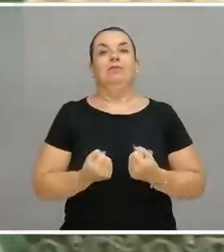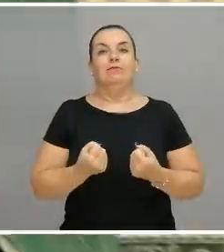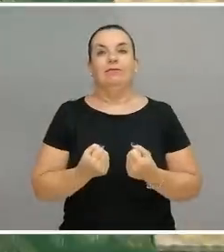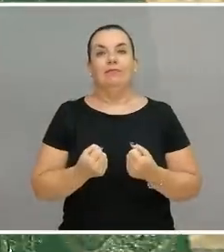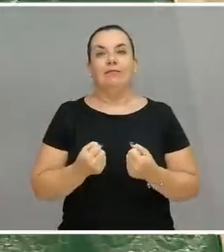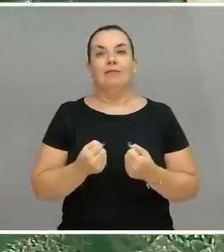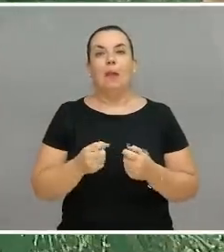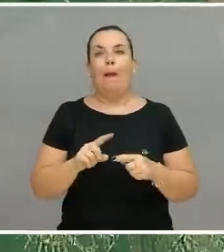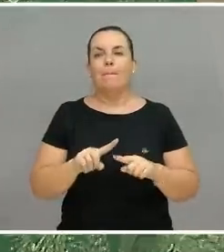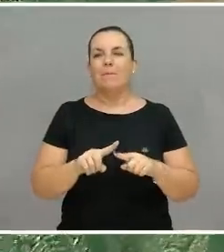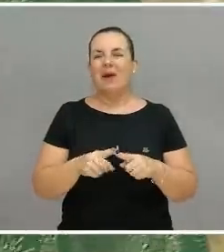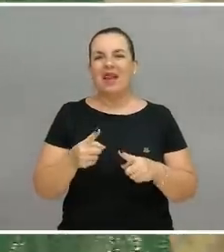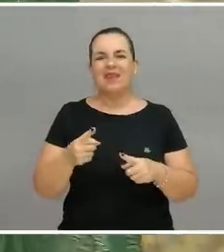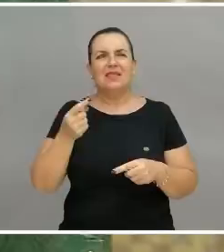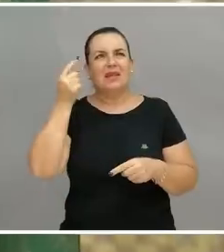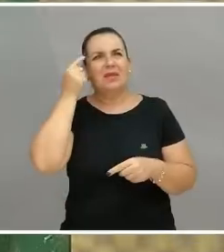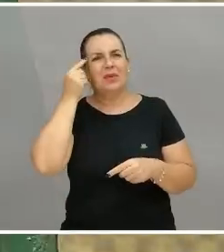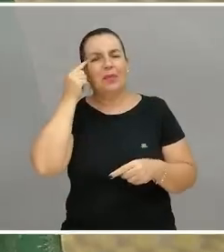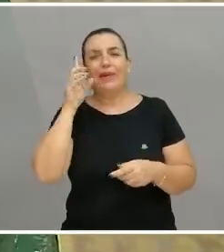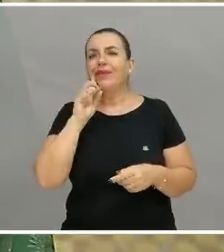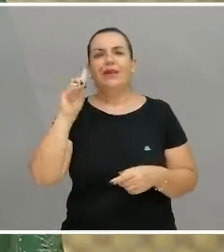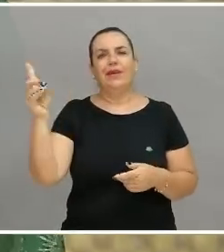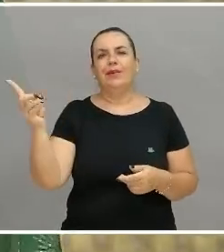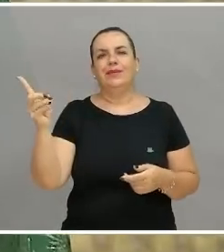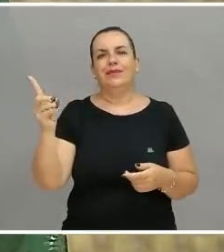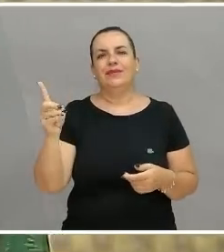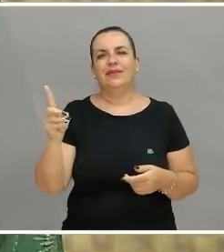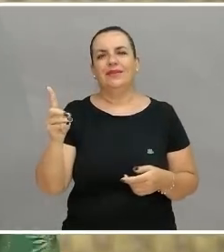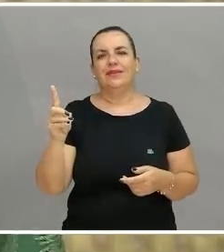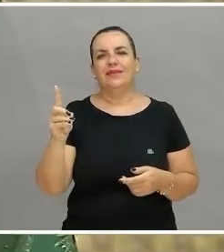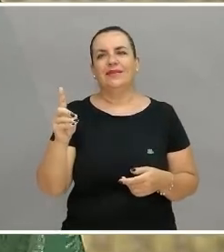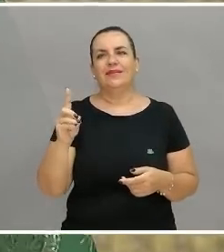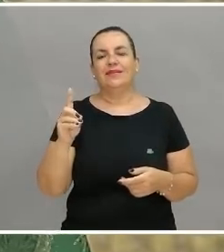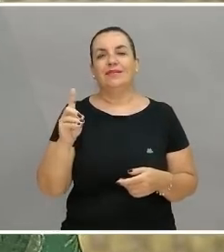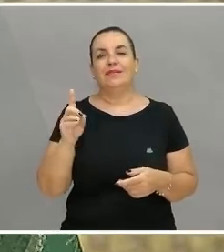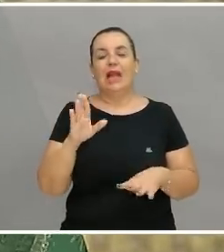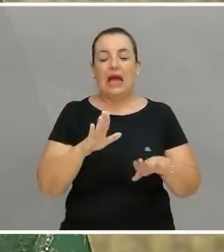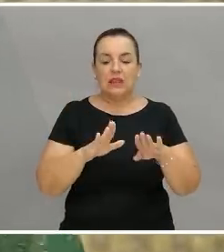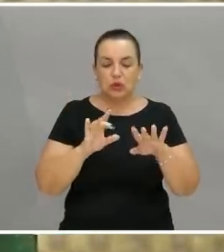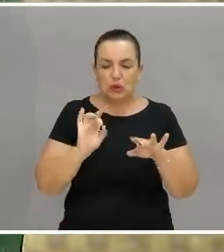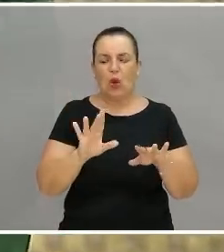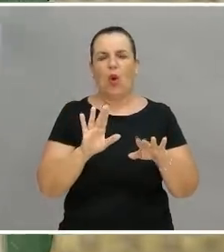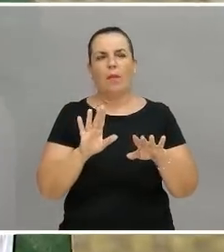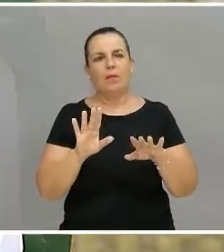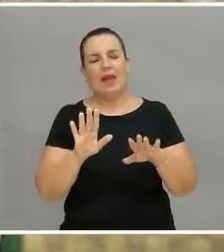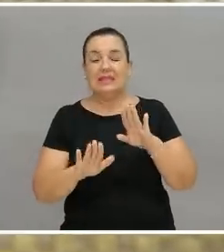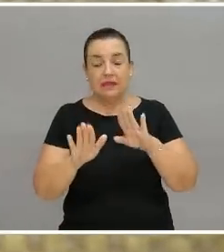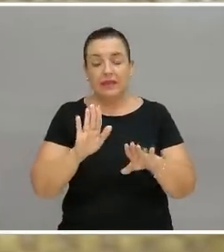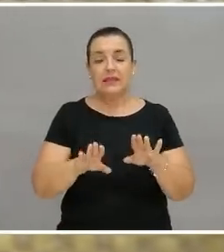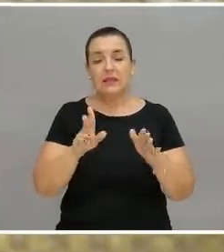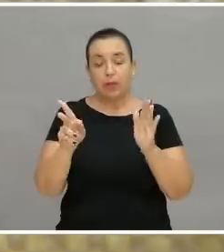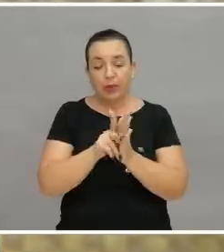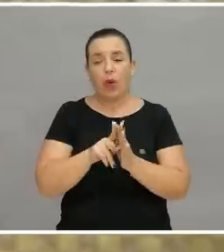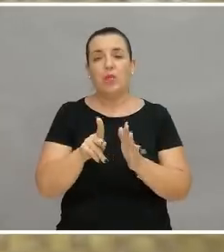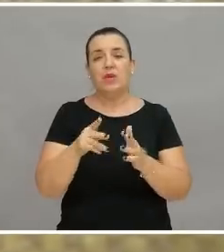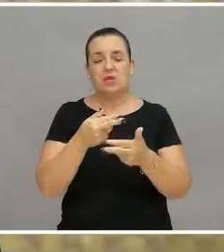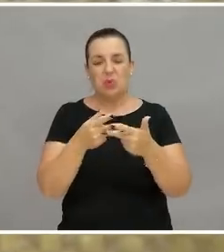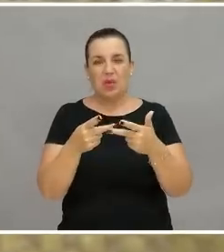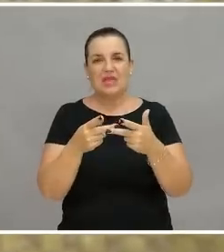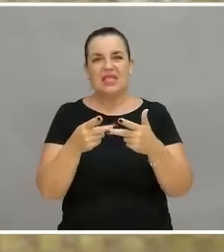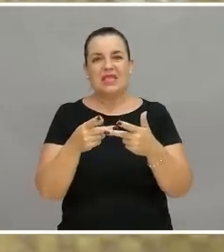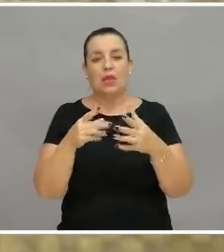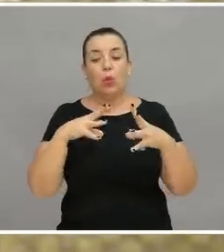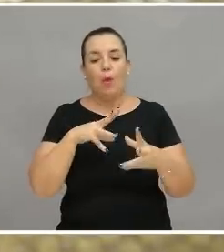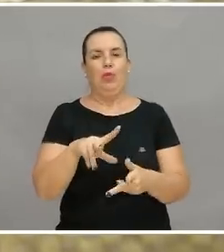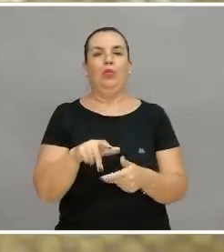tantos pontos... até na sua cultura, patriotismo, mas no que se refere a Deus não, porque